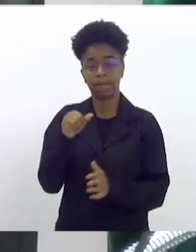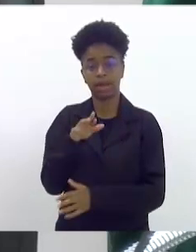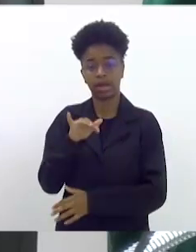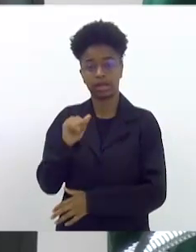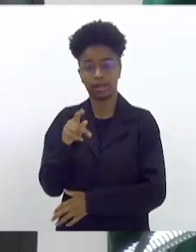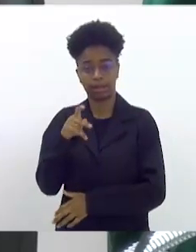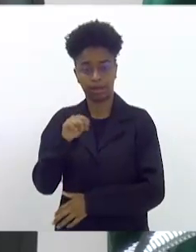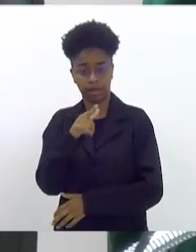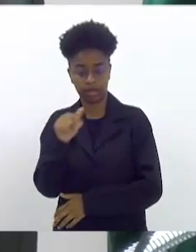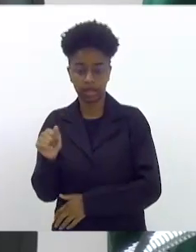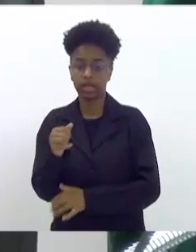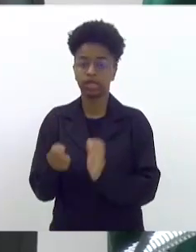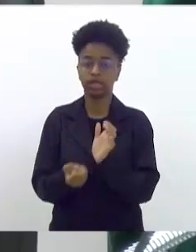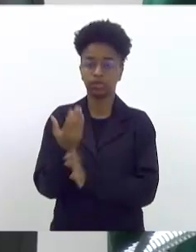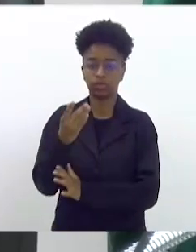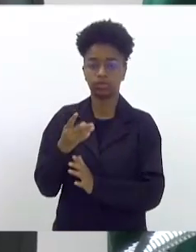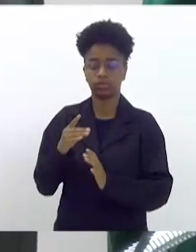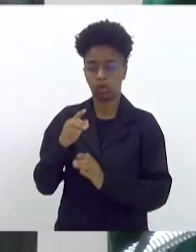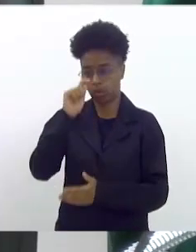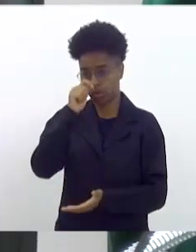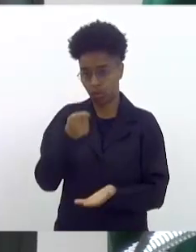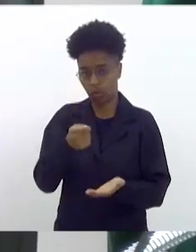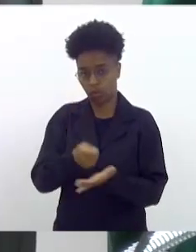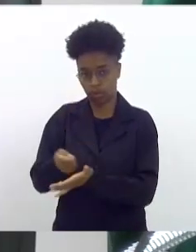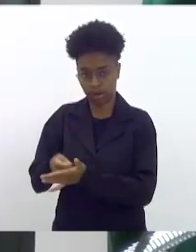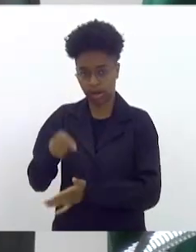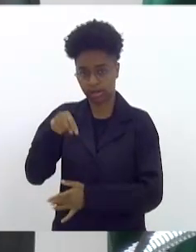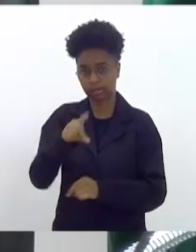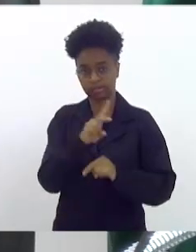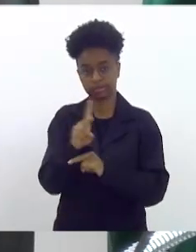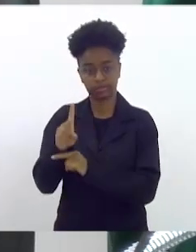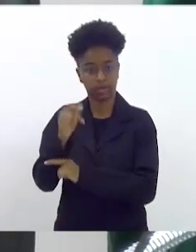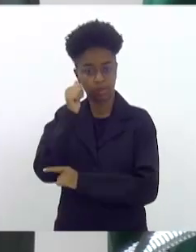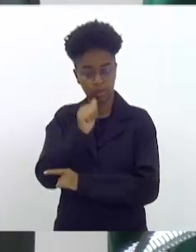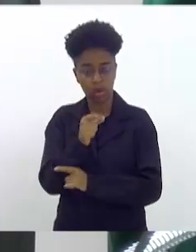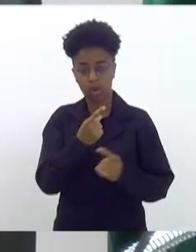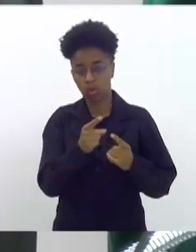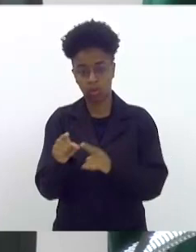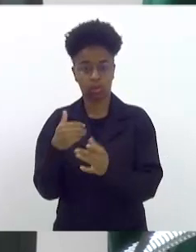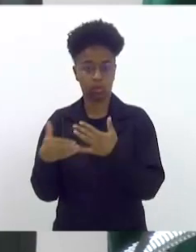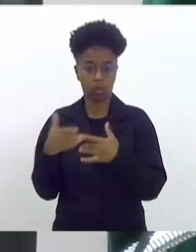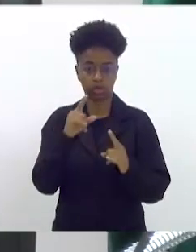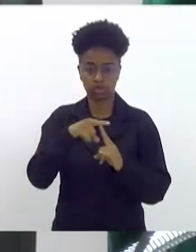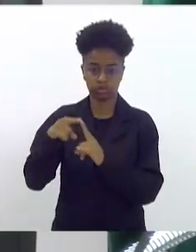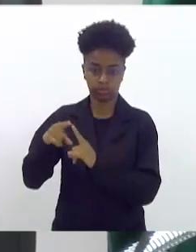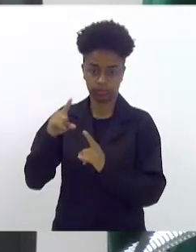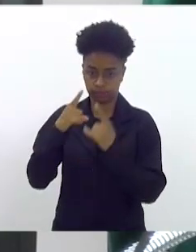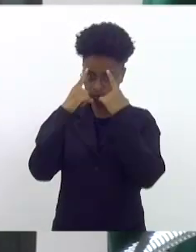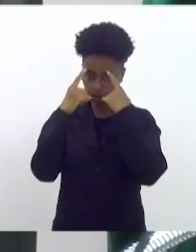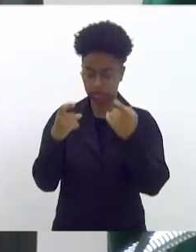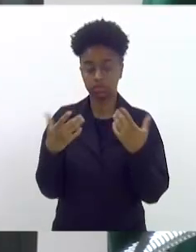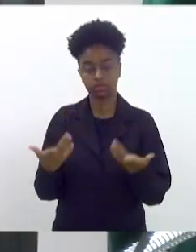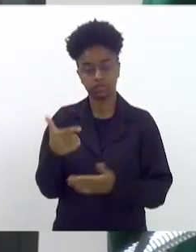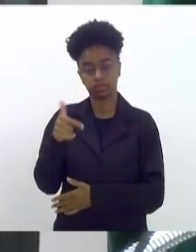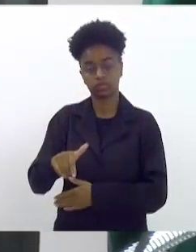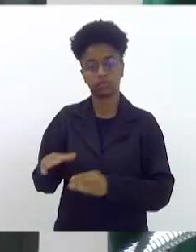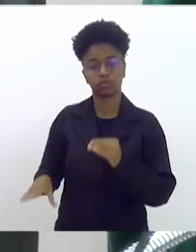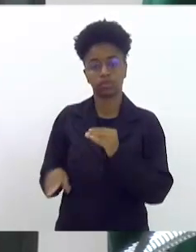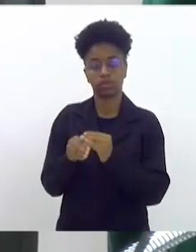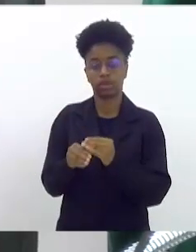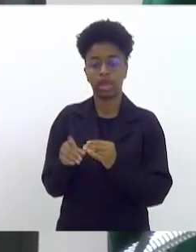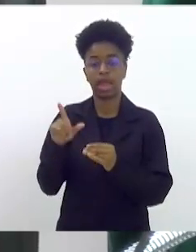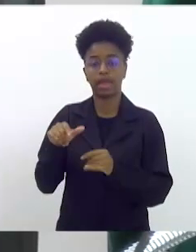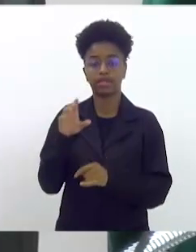protetivas, concretizou o dever assumido pelo país de proteção à mulher contra toda forma de violência. Então, mais uma vez, eu reitero, essa CPI é